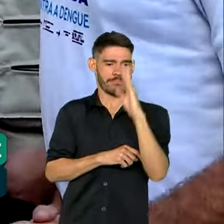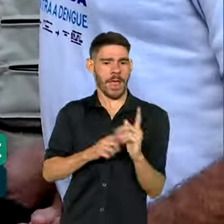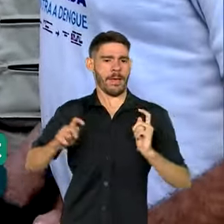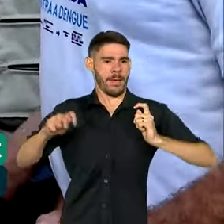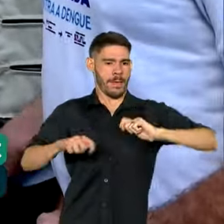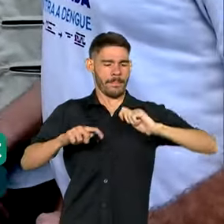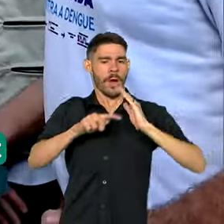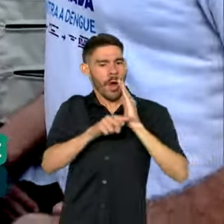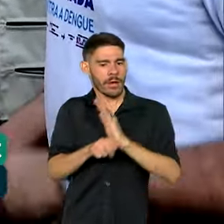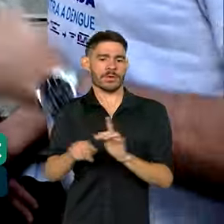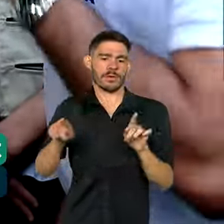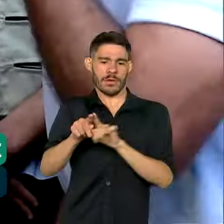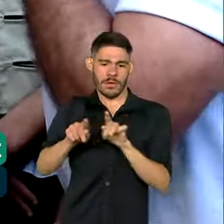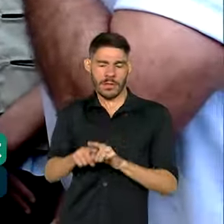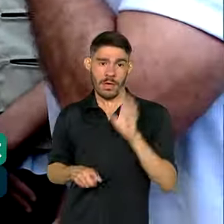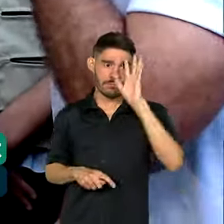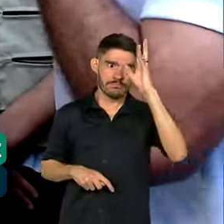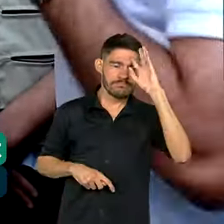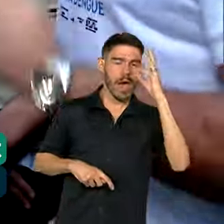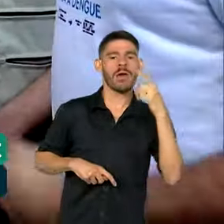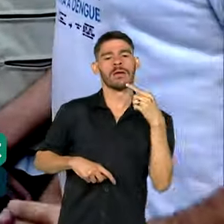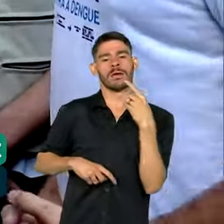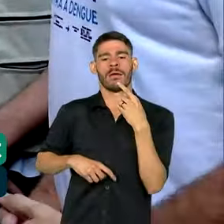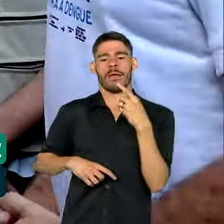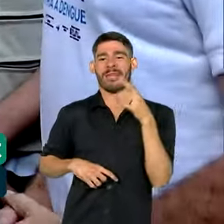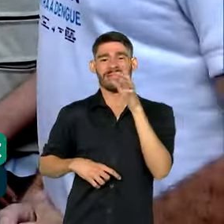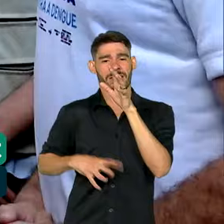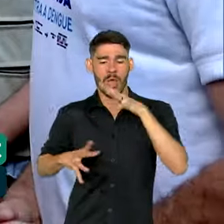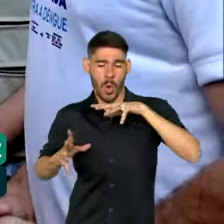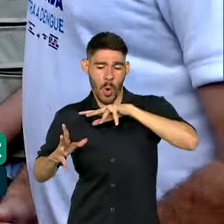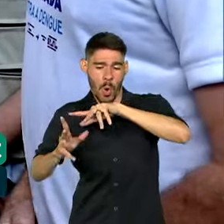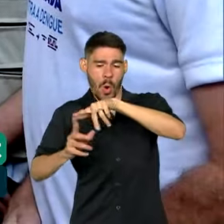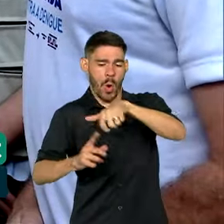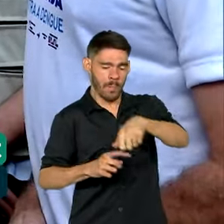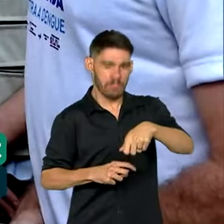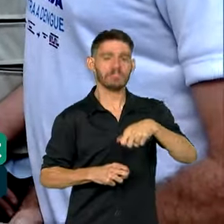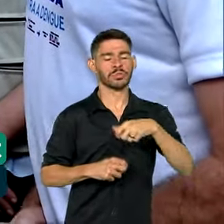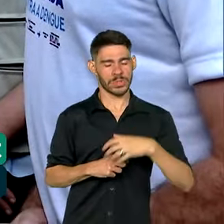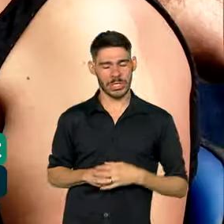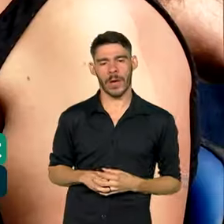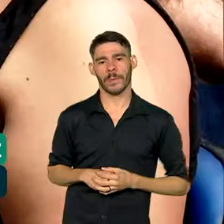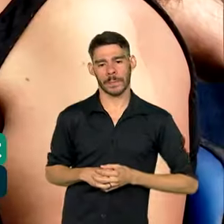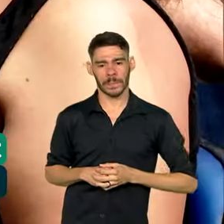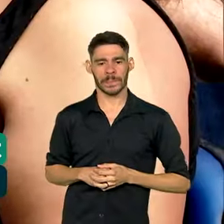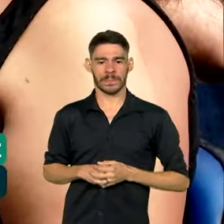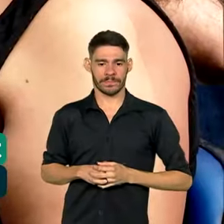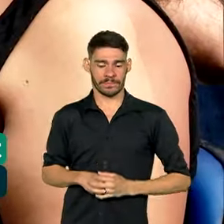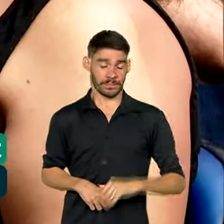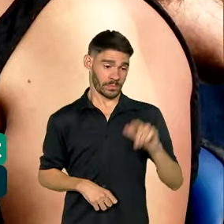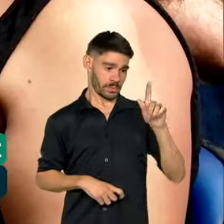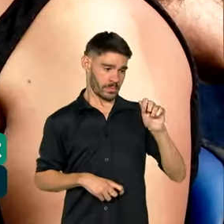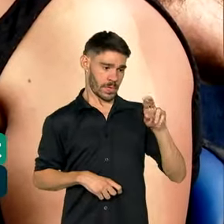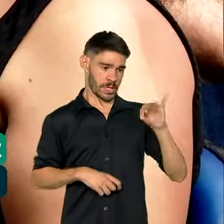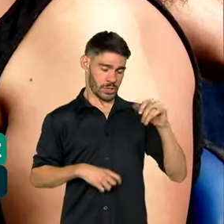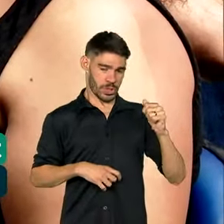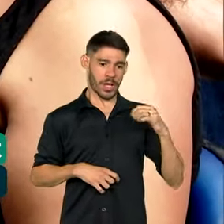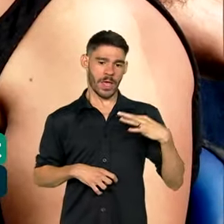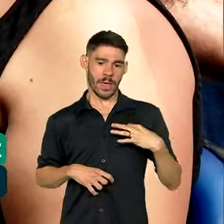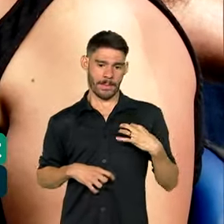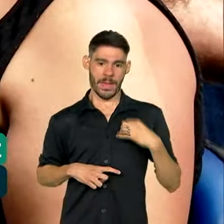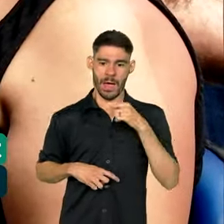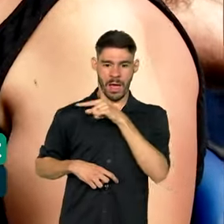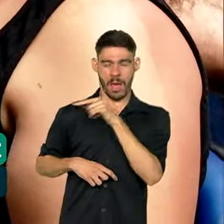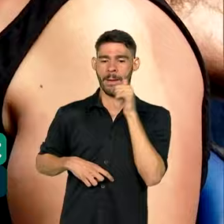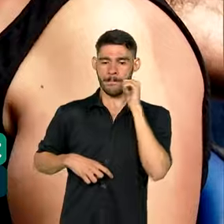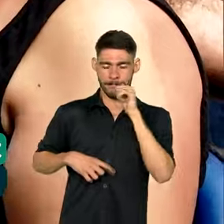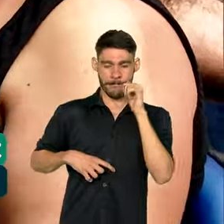poderão auxiliar também para a tomada de decisão em nível global, né, no nível internacional. Em Guaratiba, a voluntária Gláucia